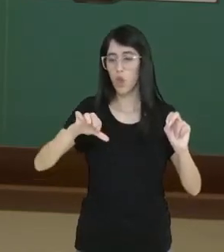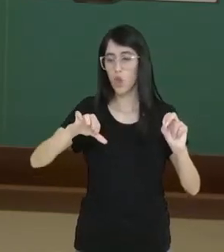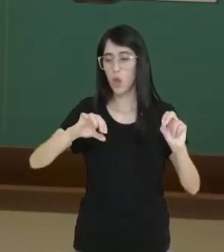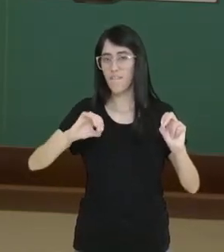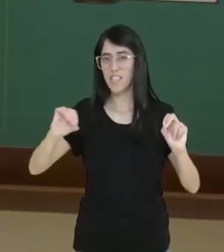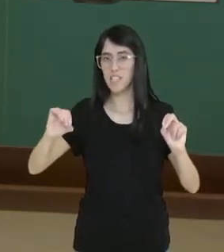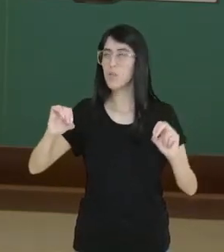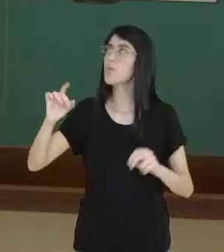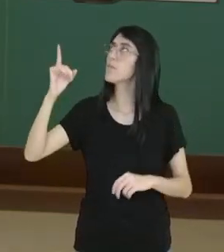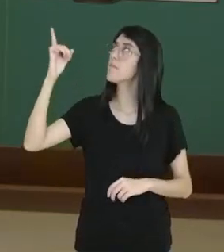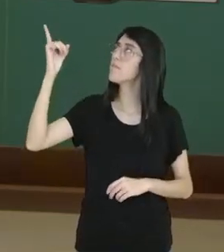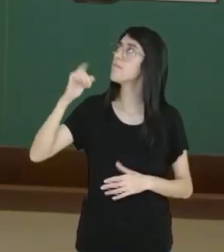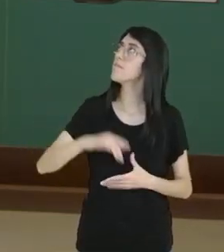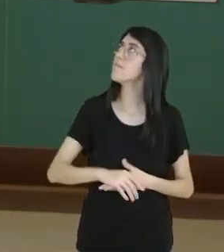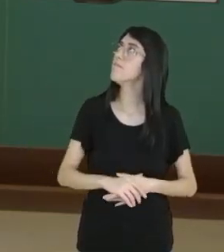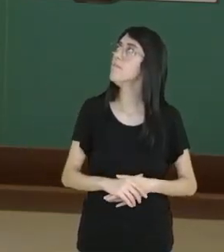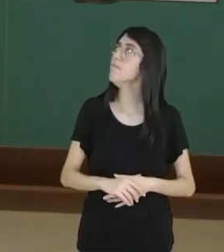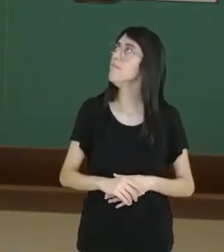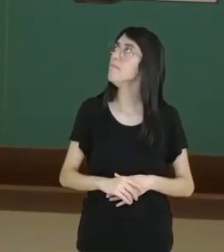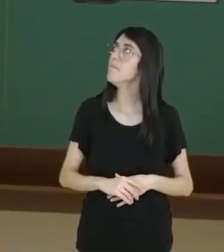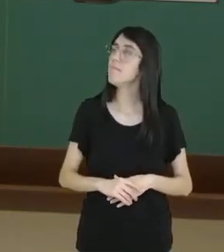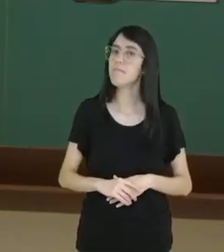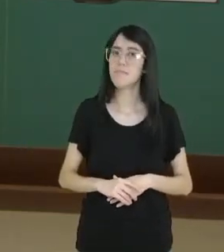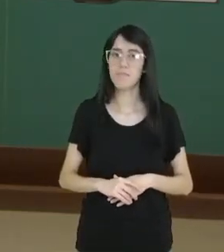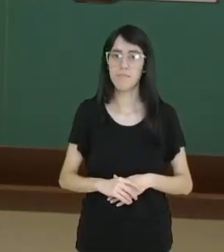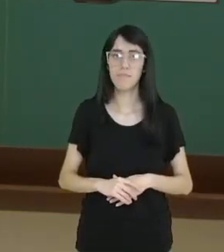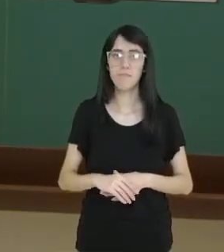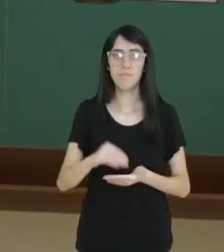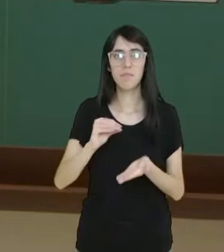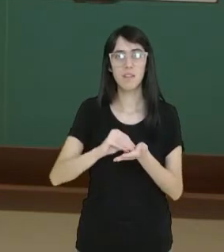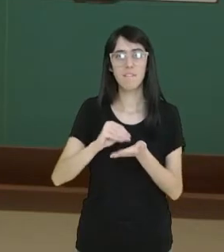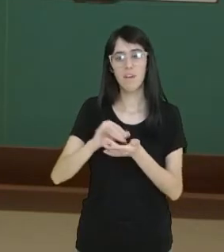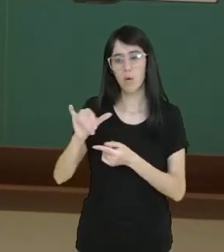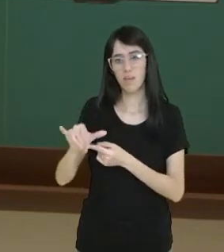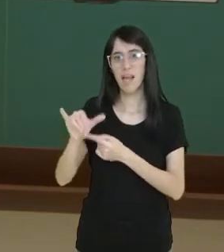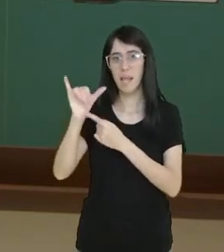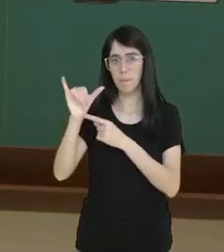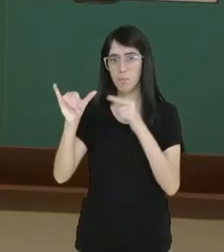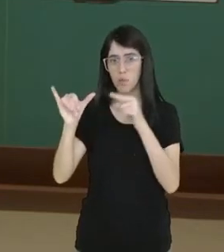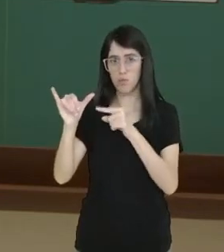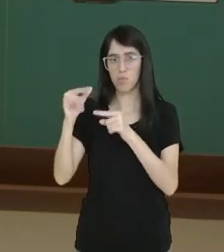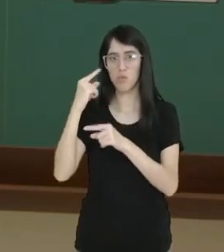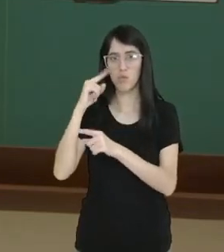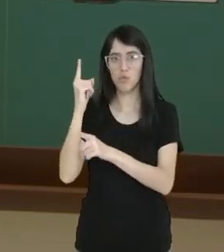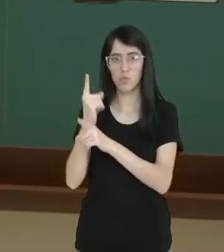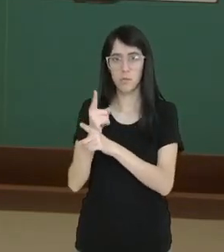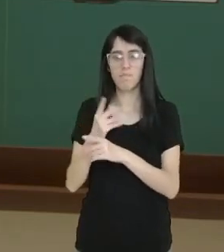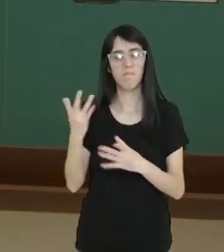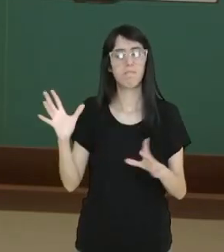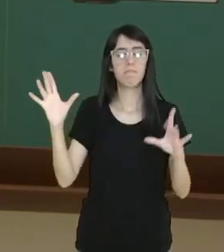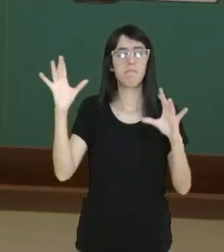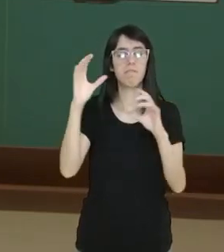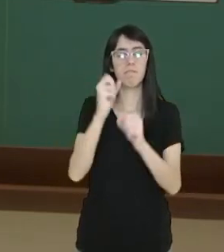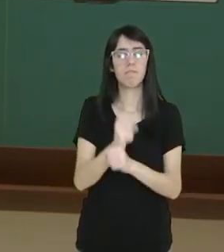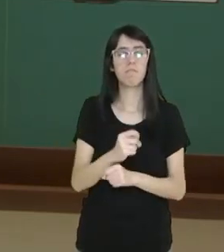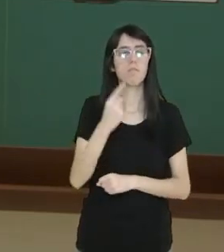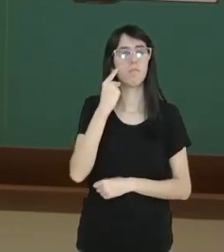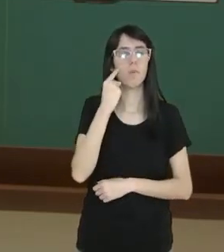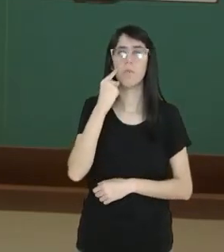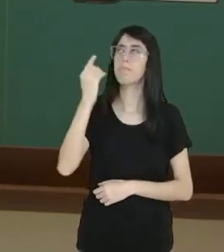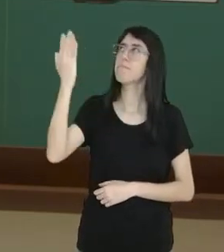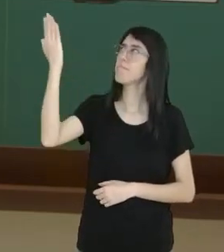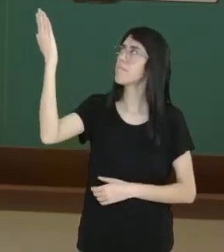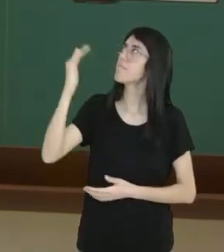Então, 1.500 igual a 900, mais uma letra ali, y ao quadrado. Fazendo essas continhas aqui, ó,